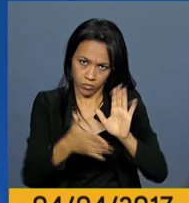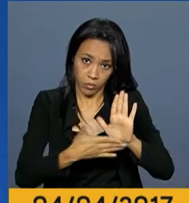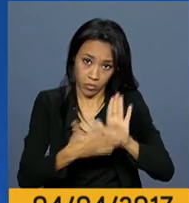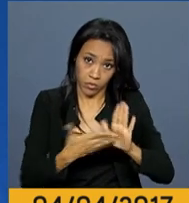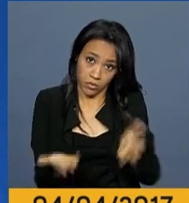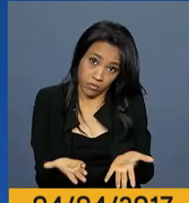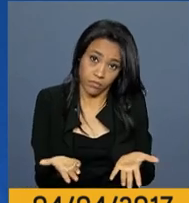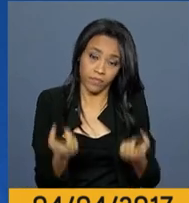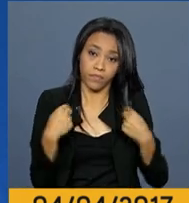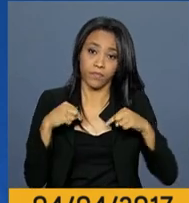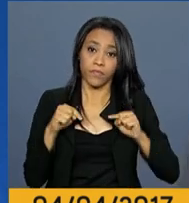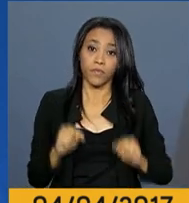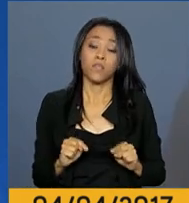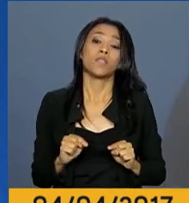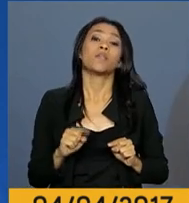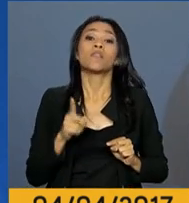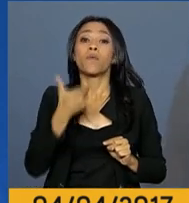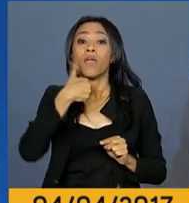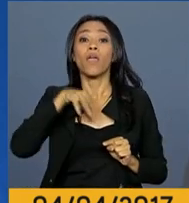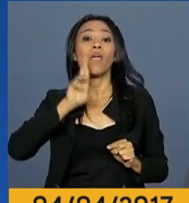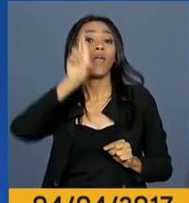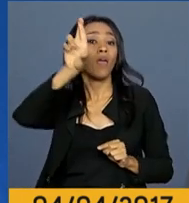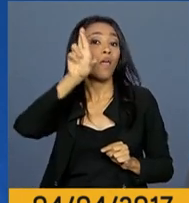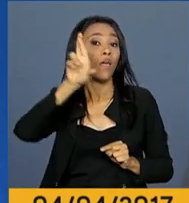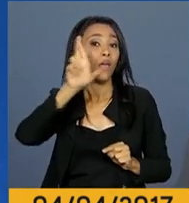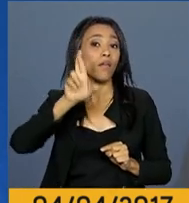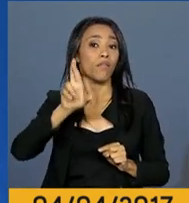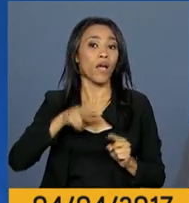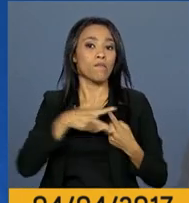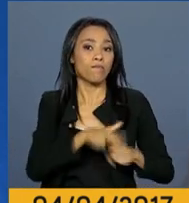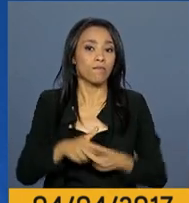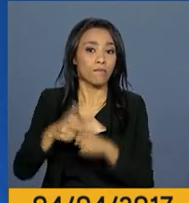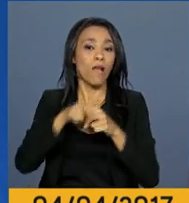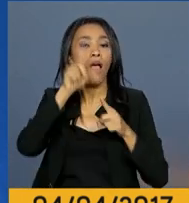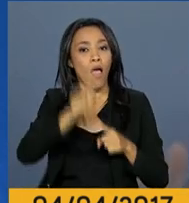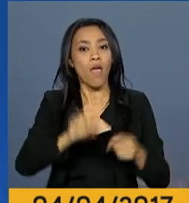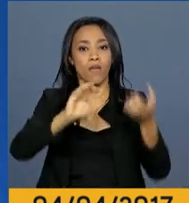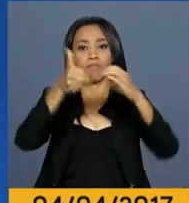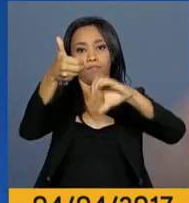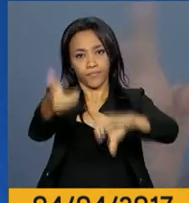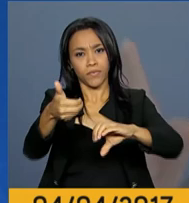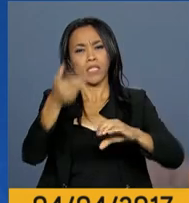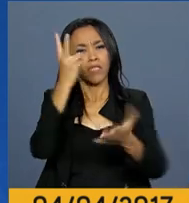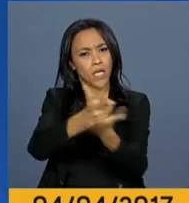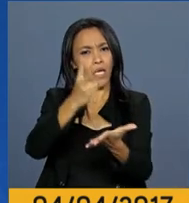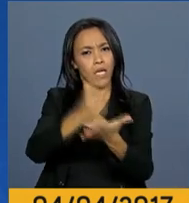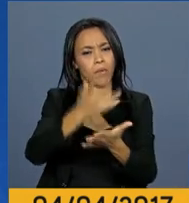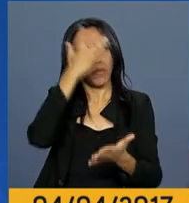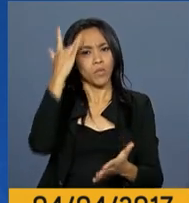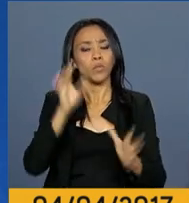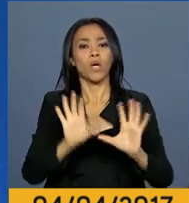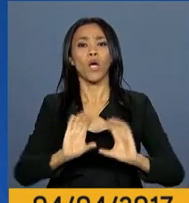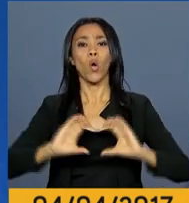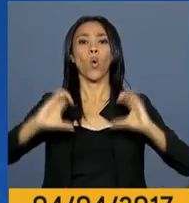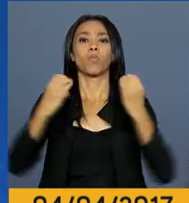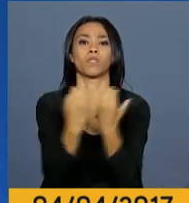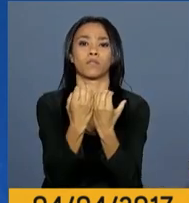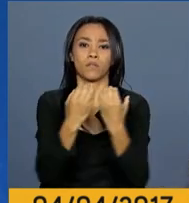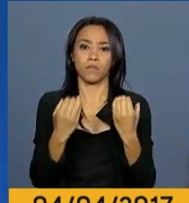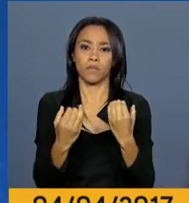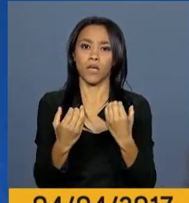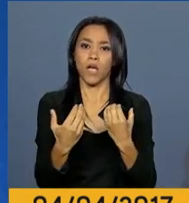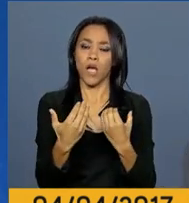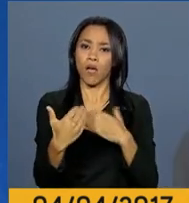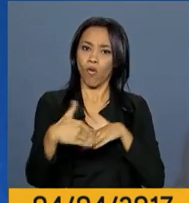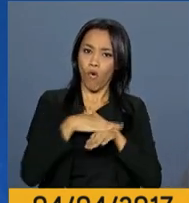senhor dessa reforma é o Congresso Nacional. Estão conversando conosco. O relator permanentemente, os membros da comissão conversam